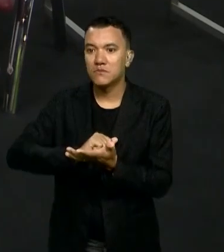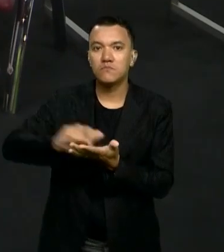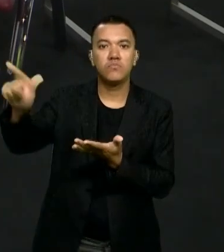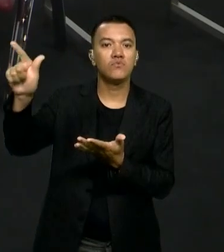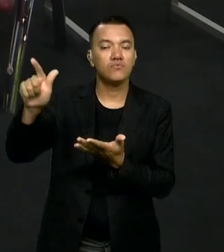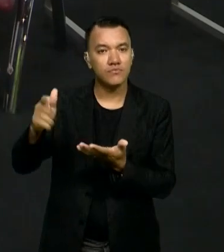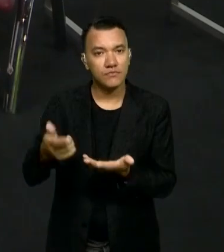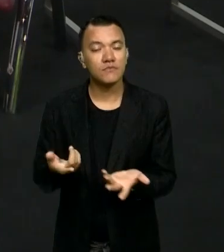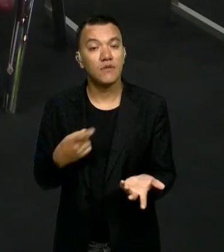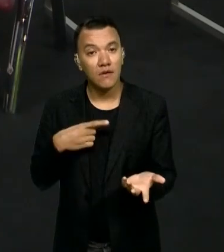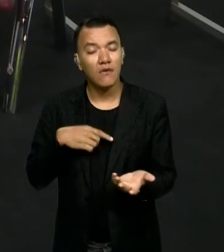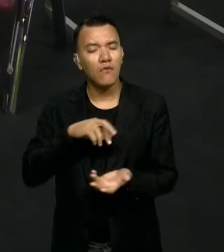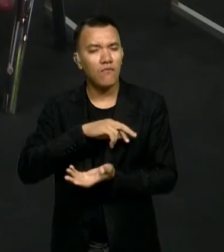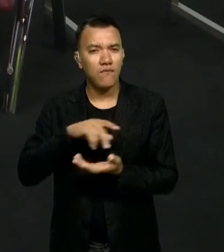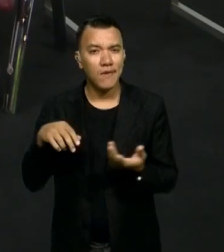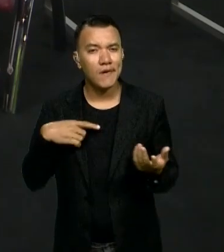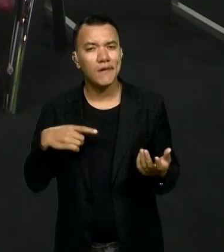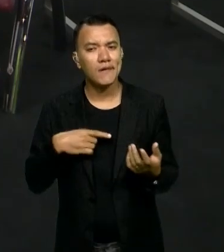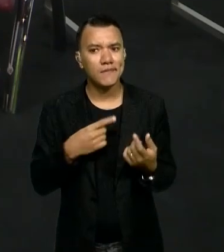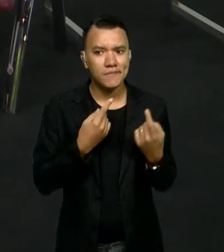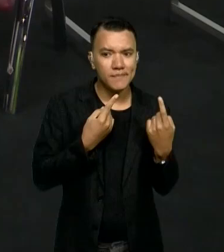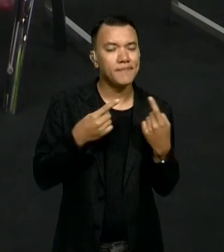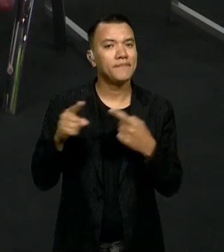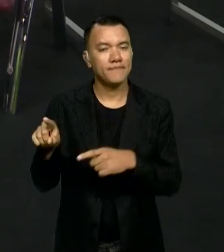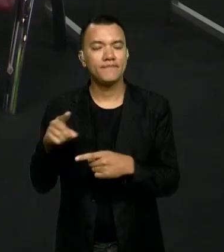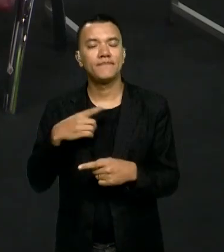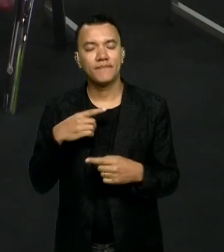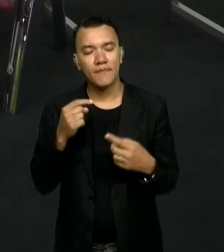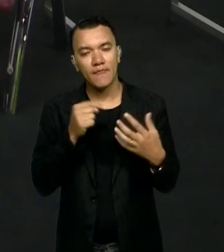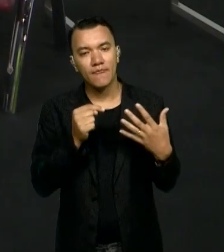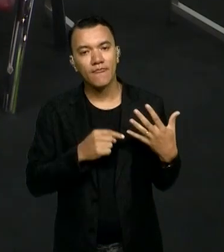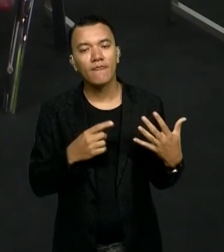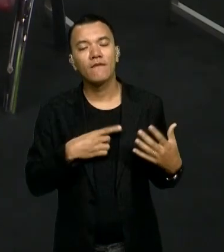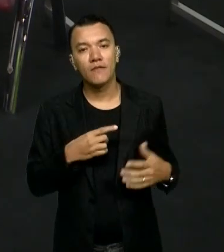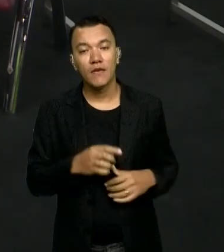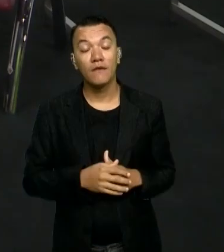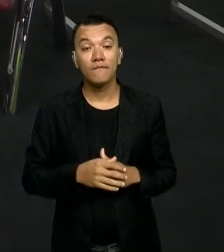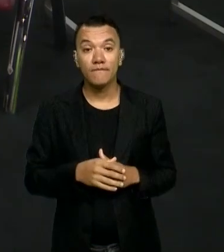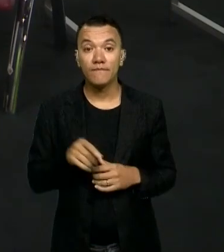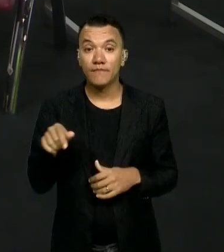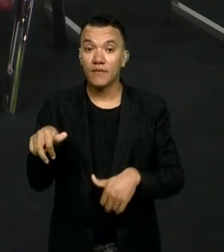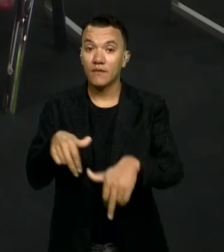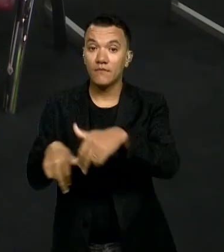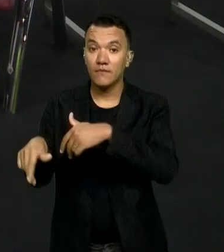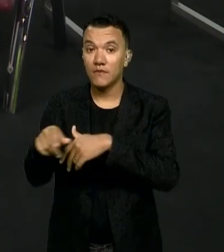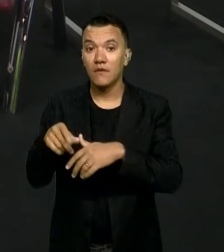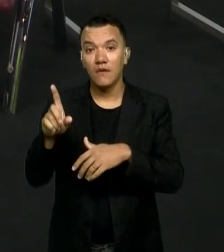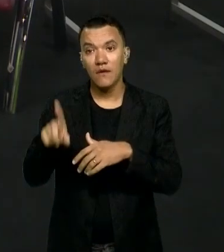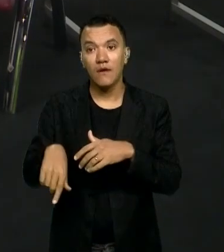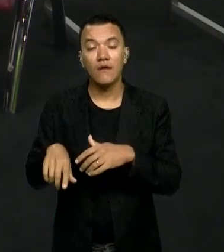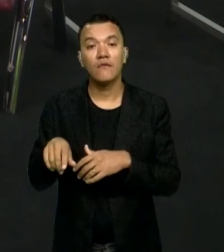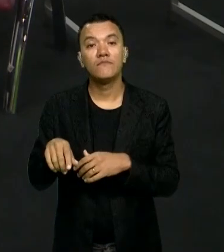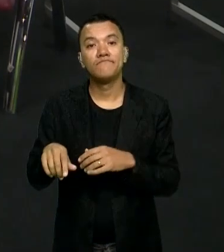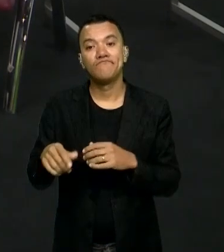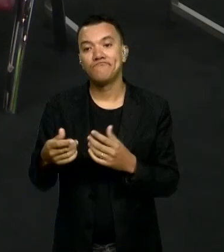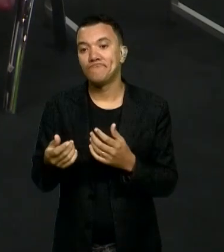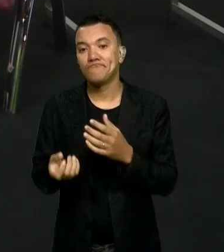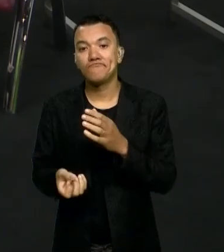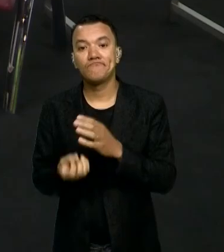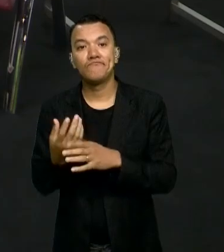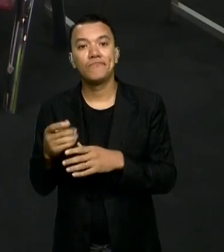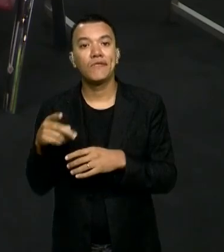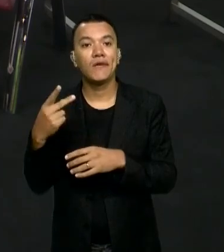uma série de fatores de ameaça, né, a essa população, e que, na realidade, é a criminalização dos